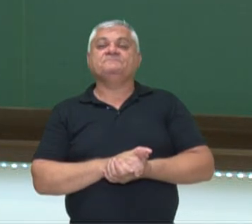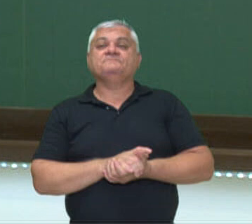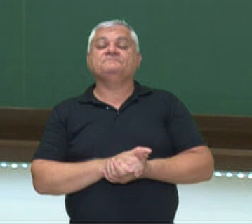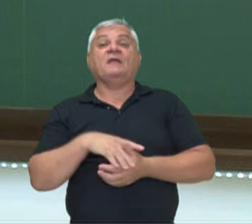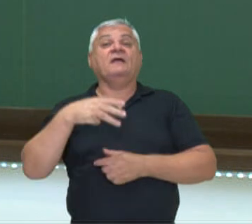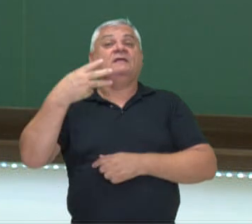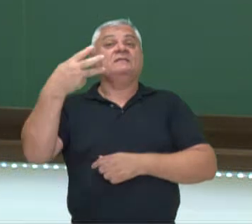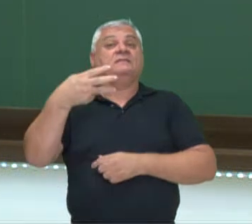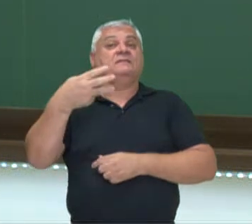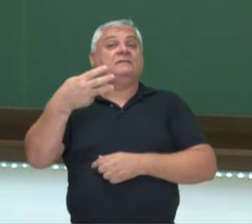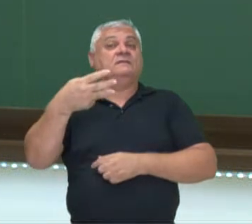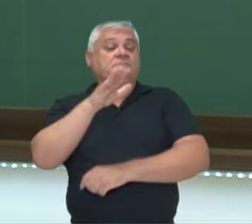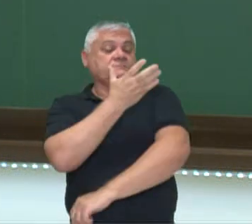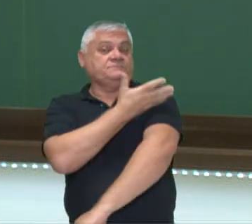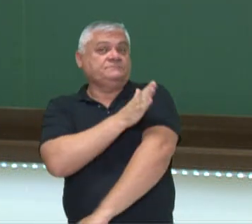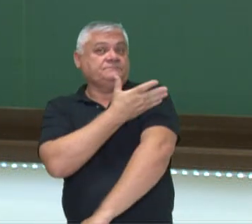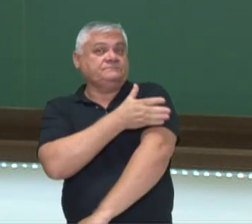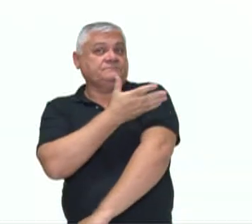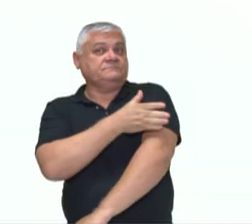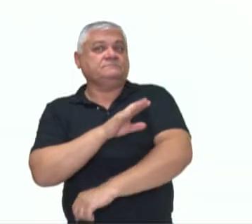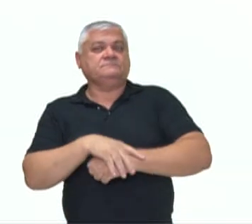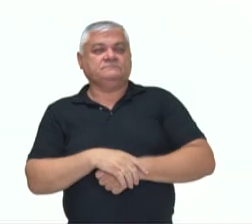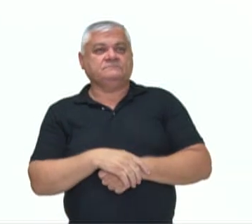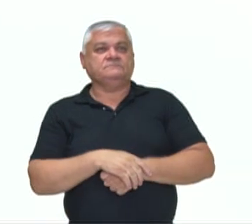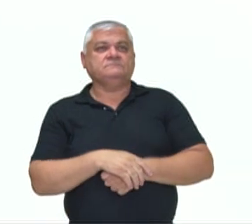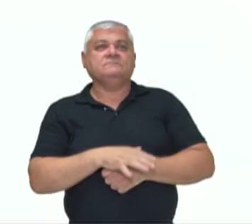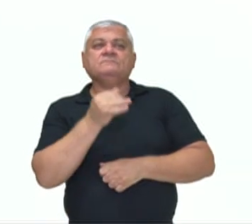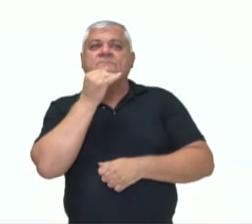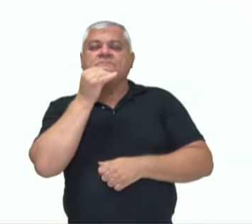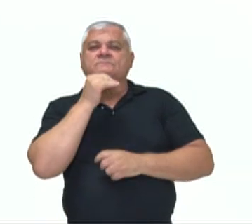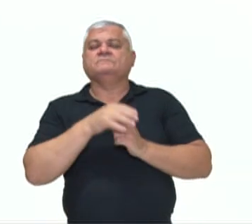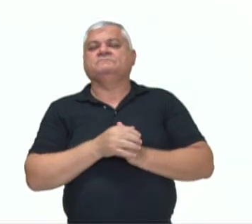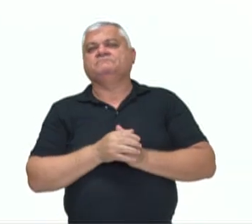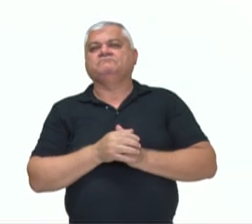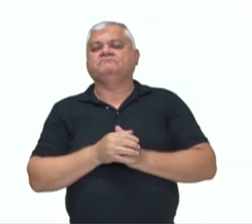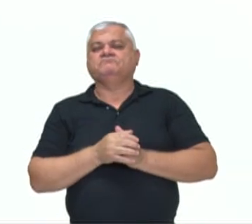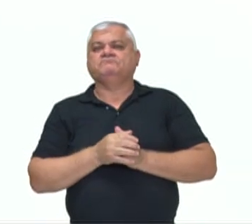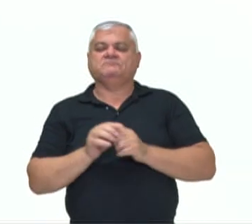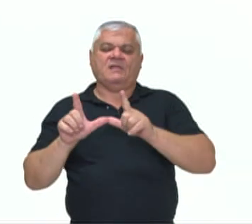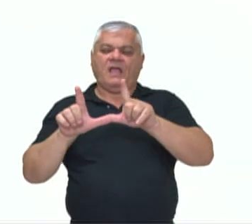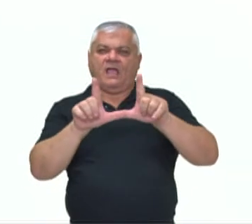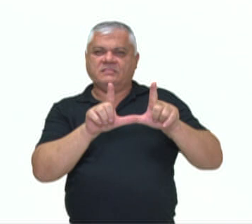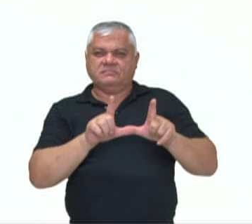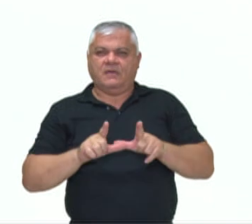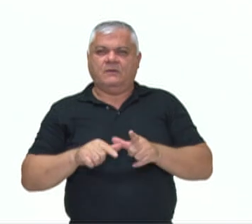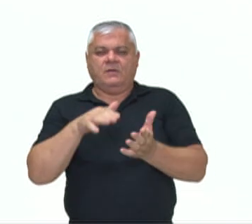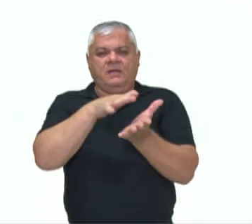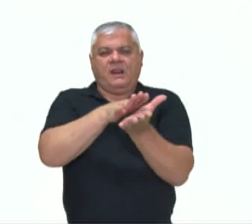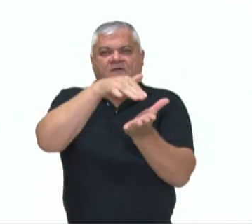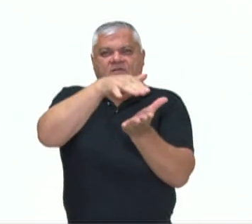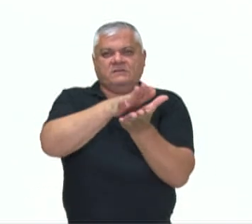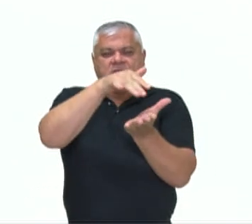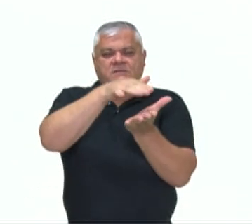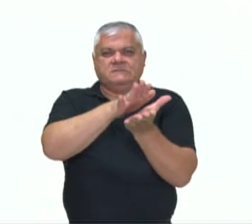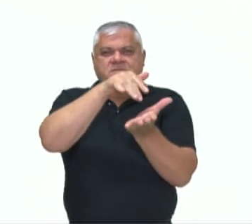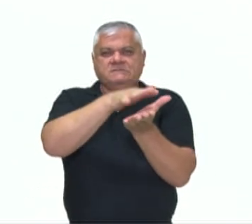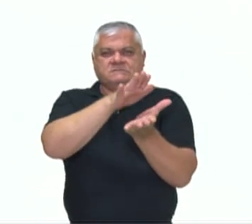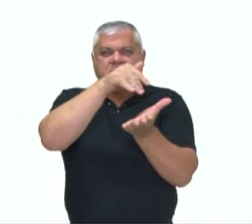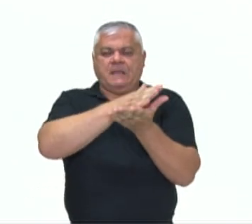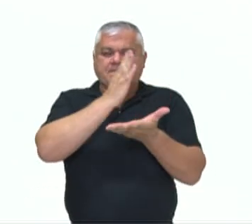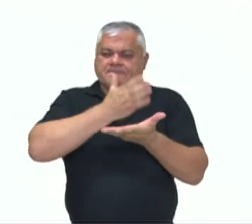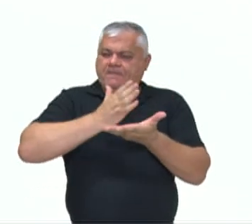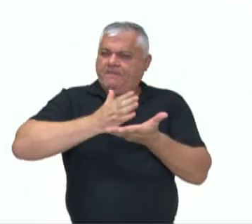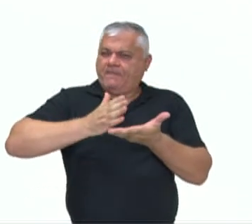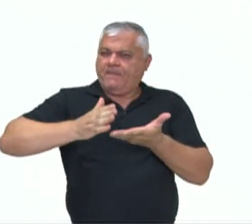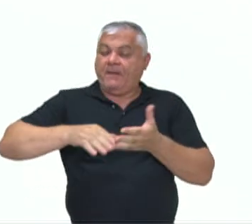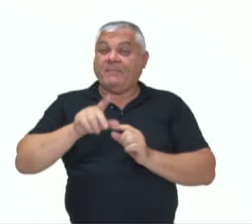Agora, o último exercício dessa aula. Para fazer um pacote de cartões, uma gráfica corta 100 pedaços de papel de formato